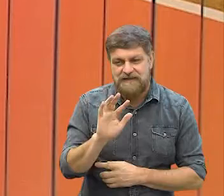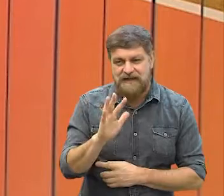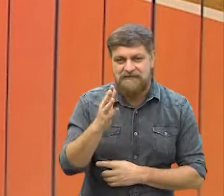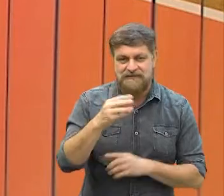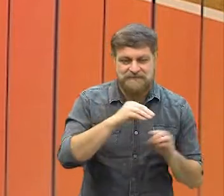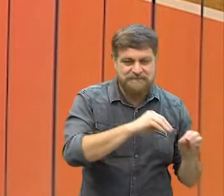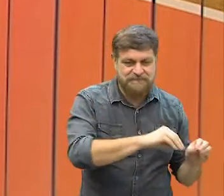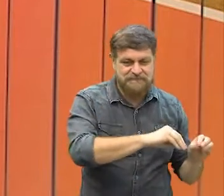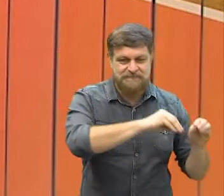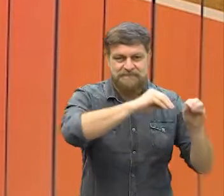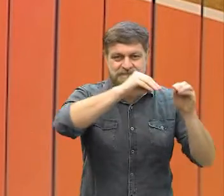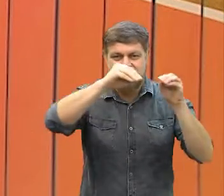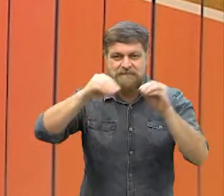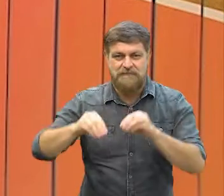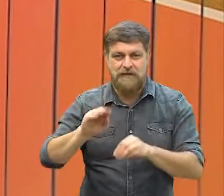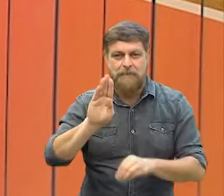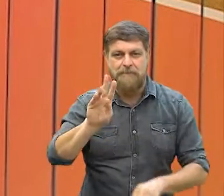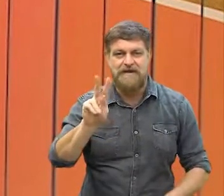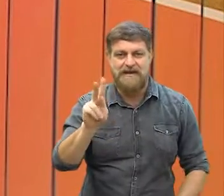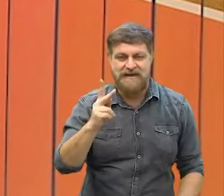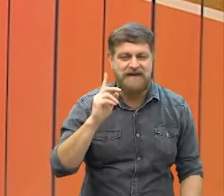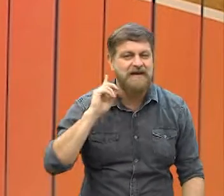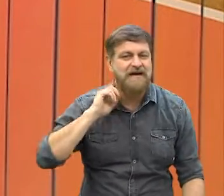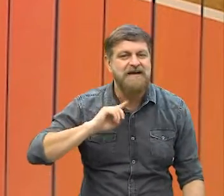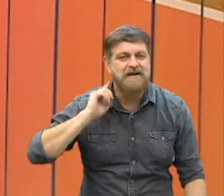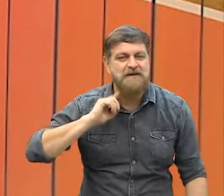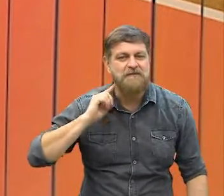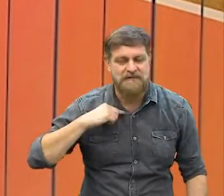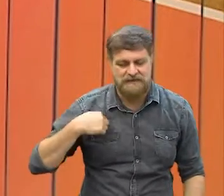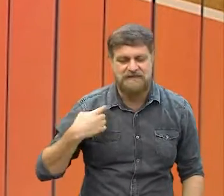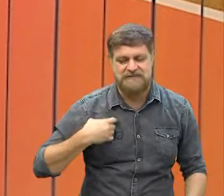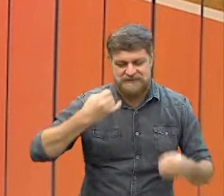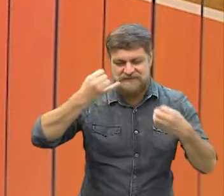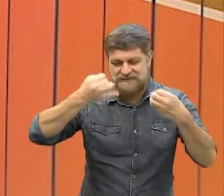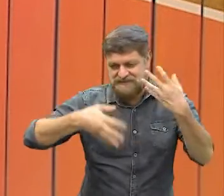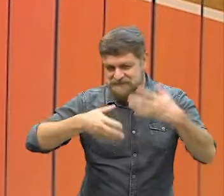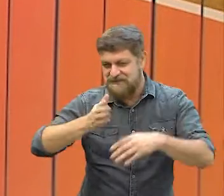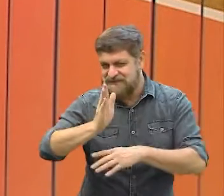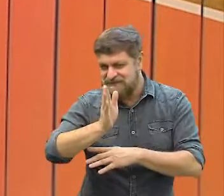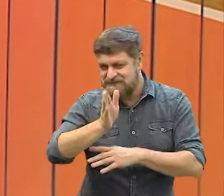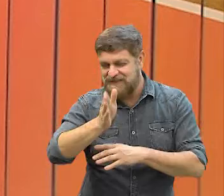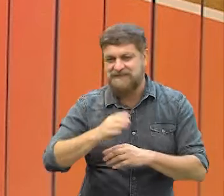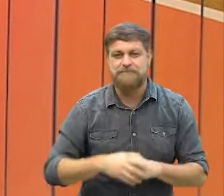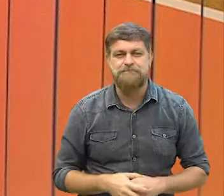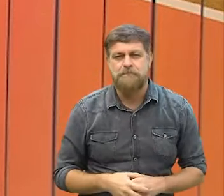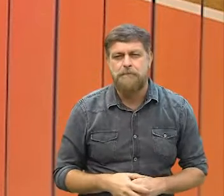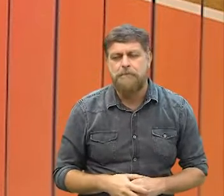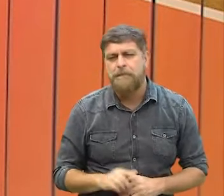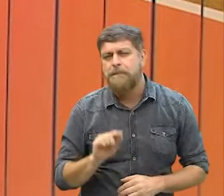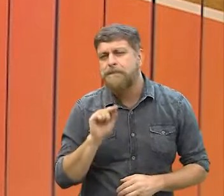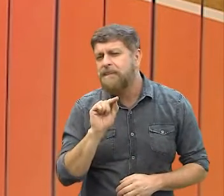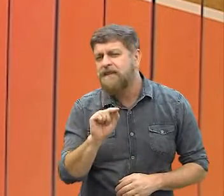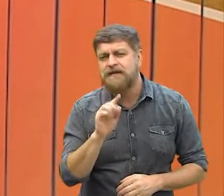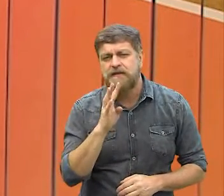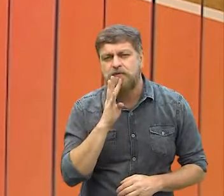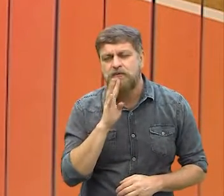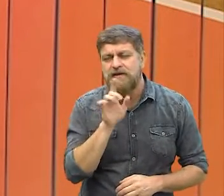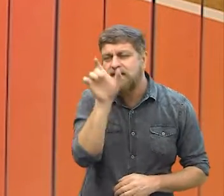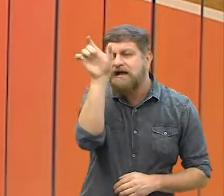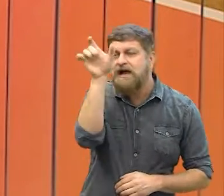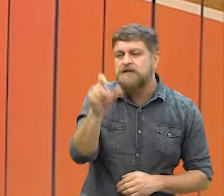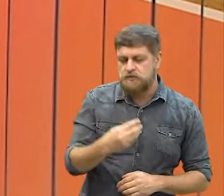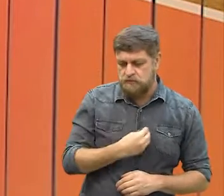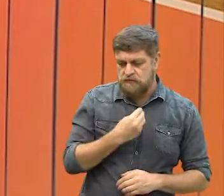em deslocamento rumo a Belo Horizonte. A gente já fala desta ida, então. Agora, Lindsey, para quem não conhece a